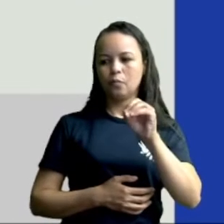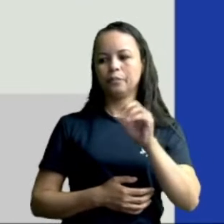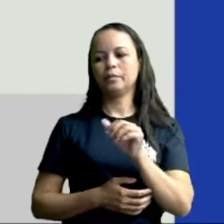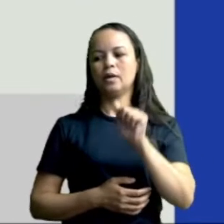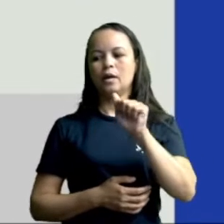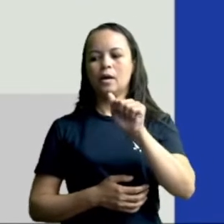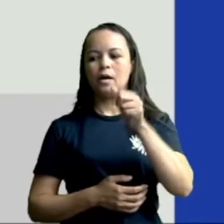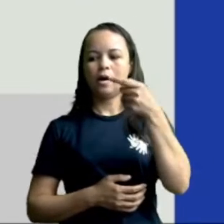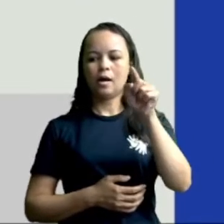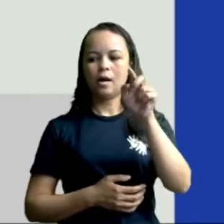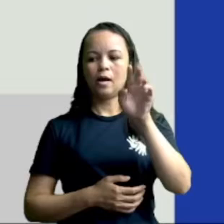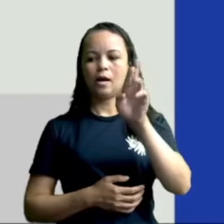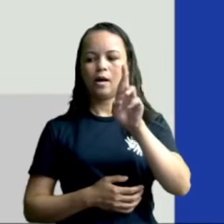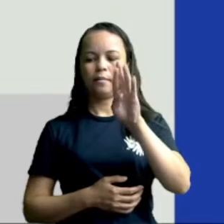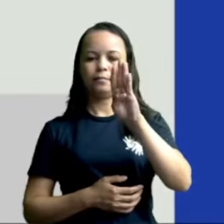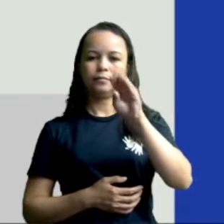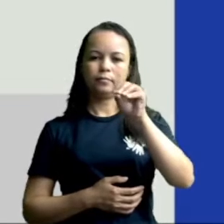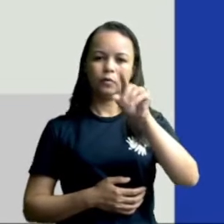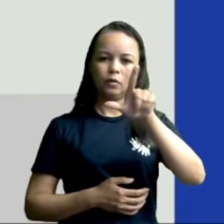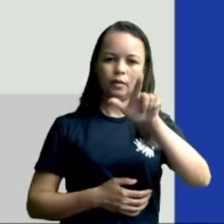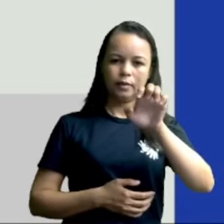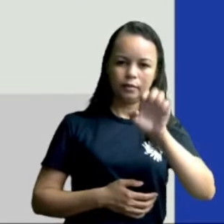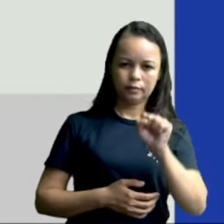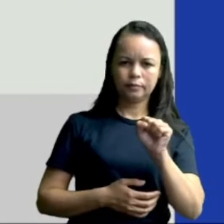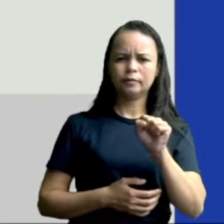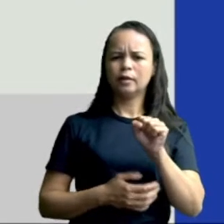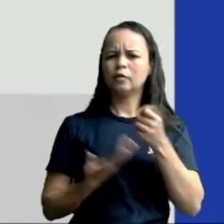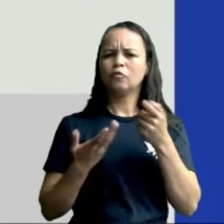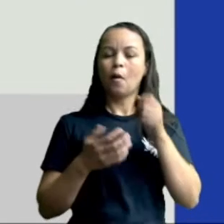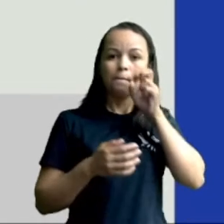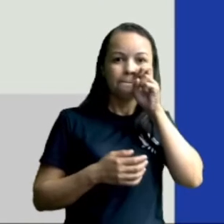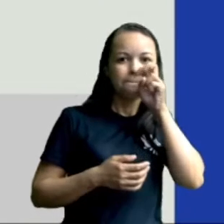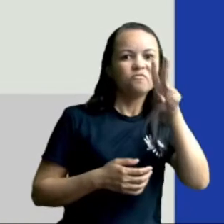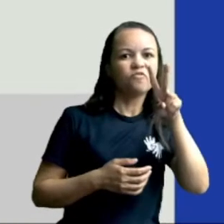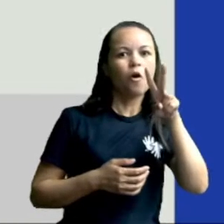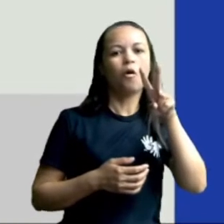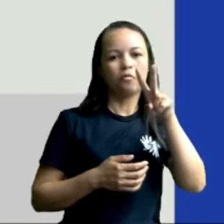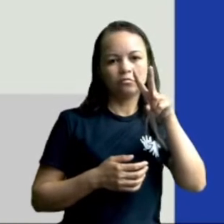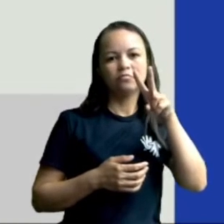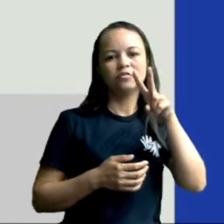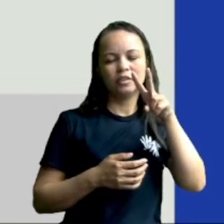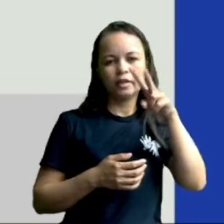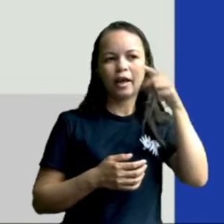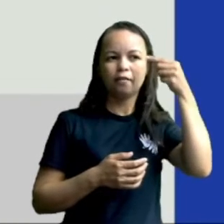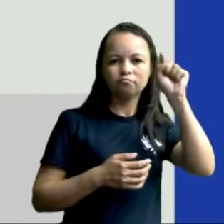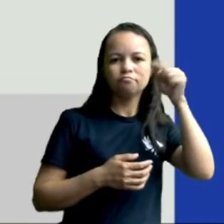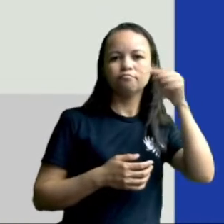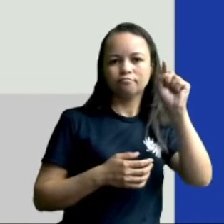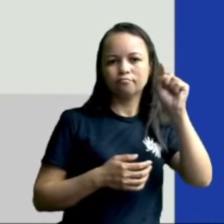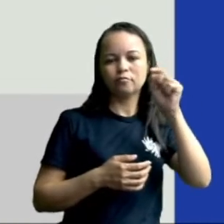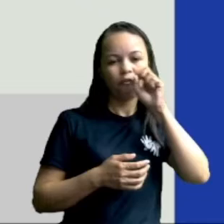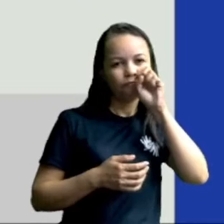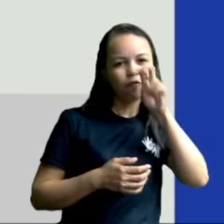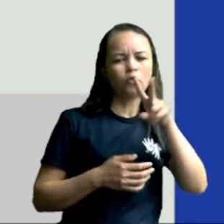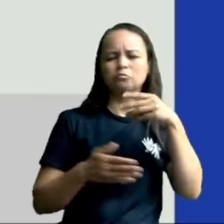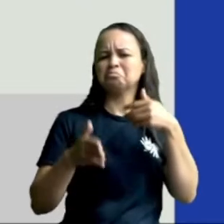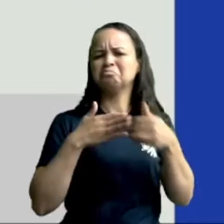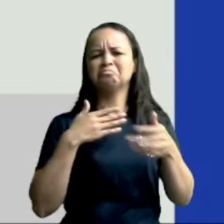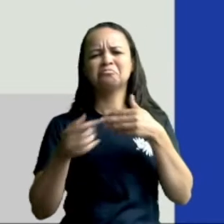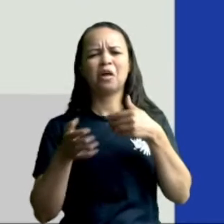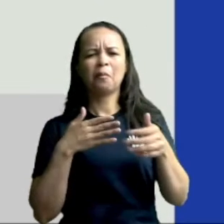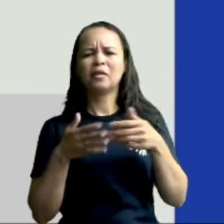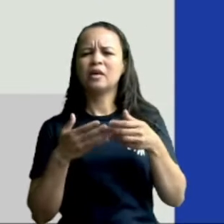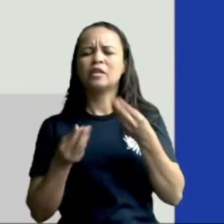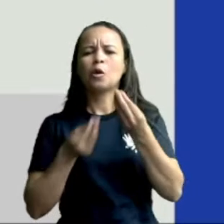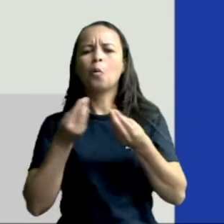uma palavra que a sílaba antepenúltima for a mais forte, ela vai ser acentuada, independente